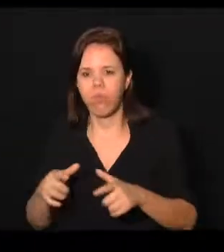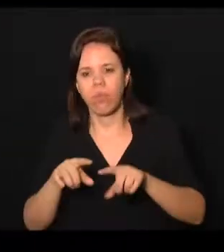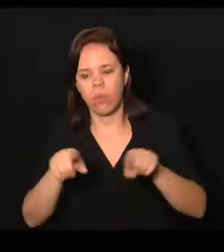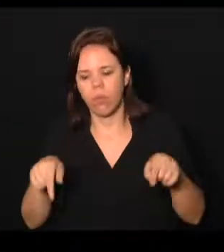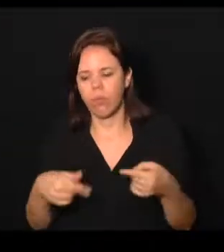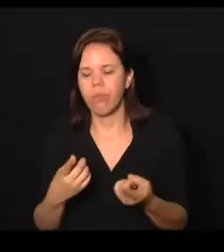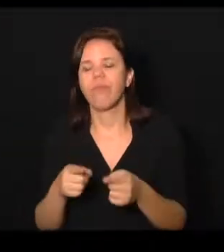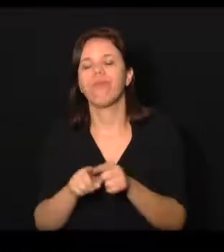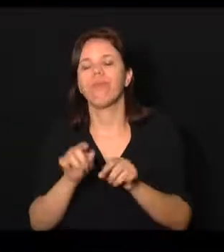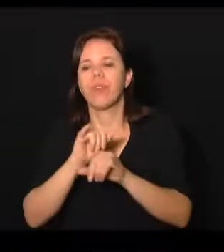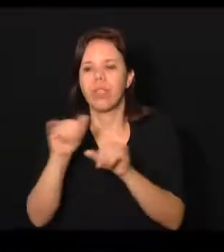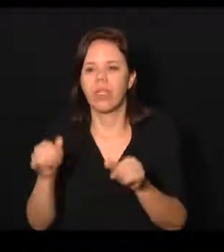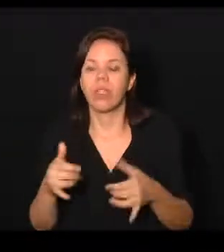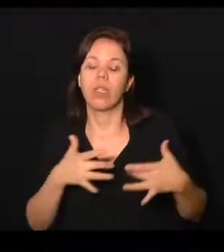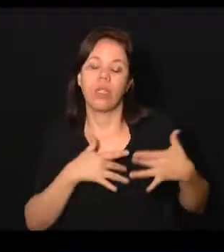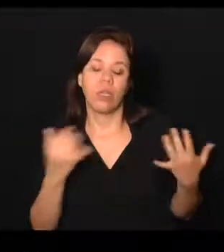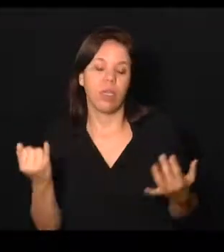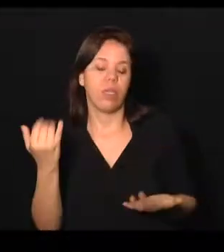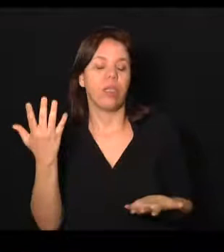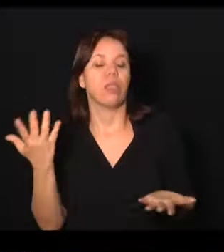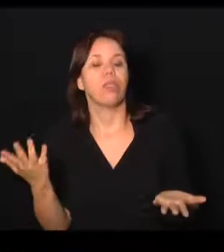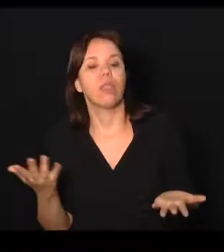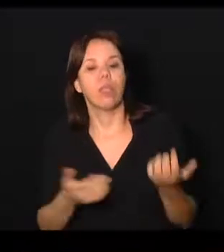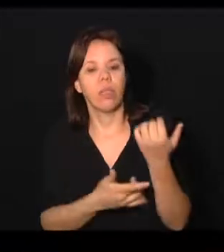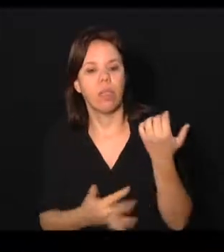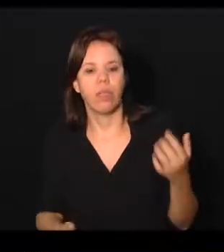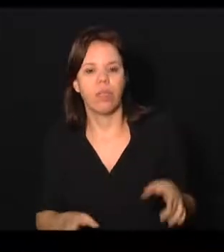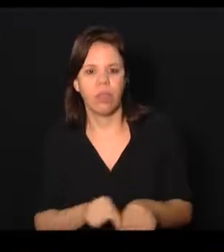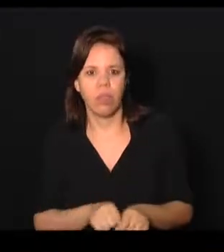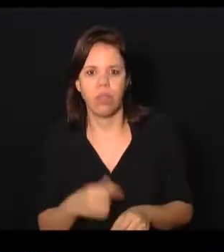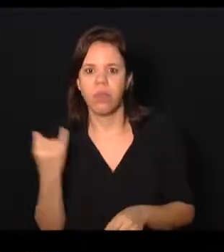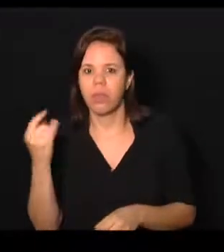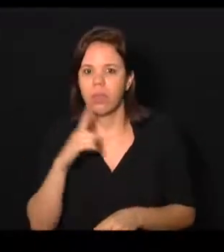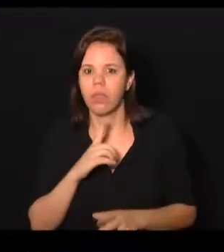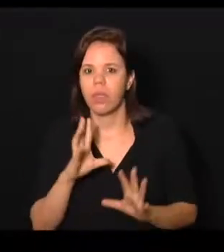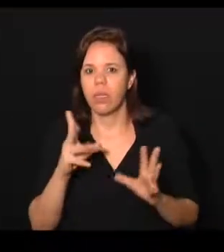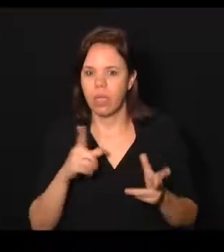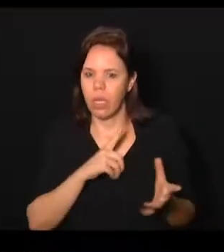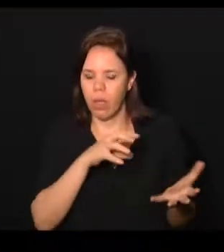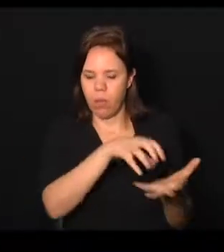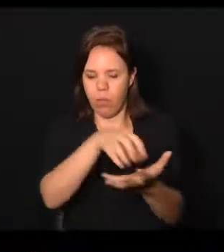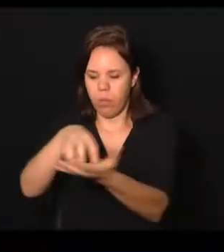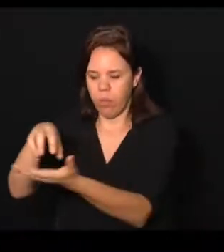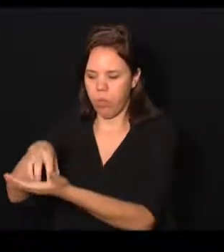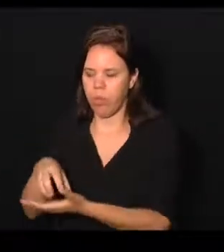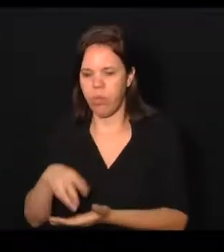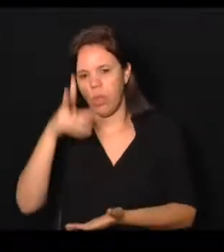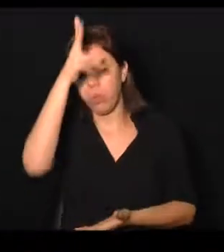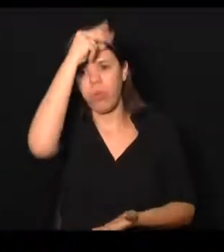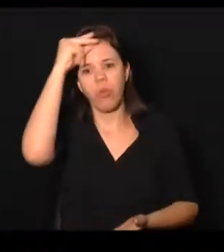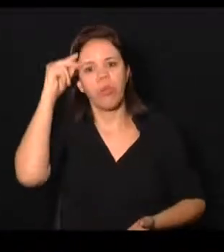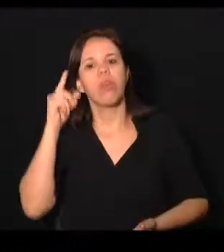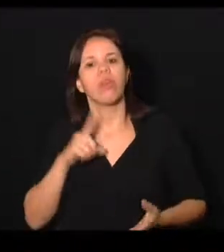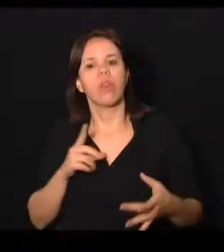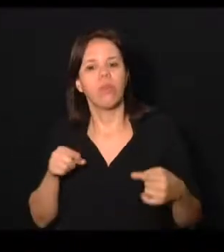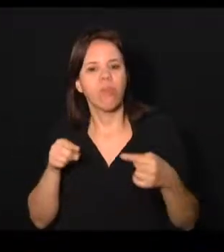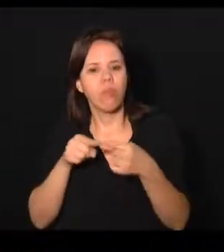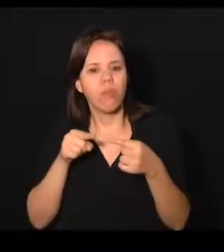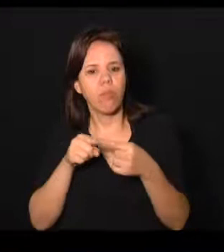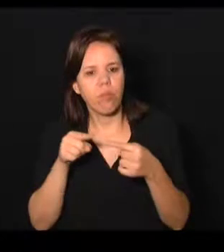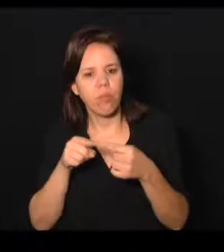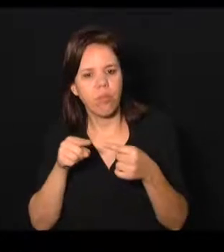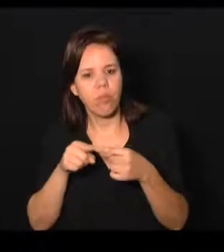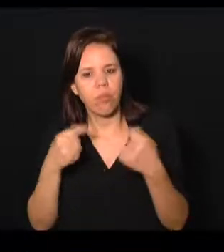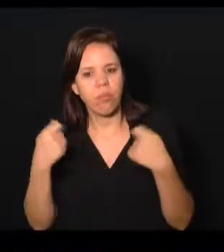da doação de sangue. É muito importante que a gente tenha os órgãos públicos alinhados com as necessidades da sociedade.